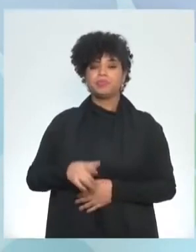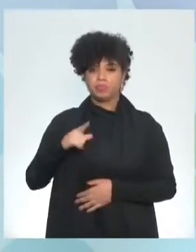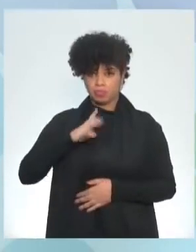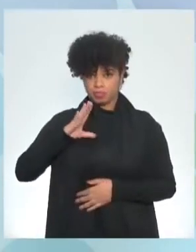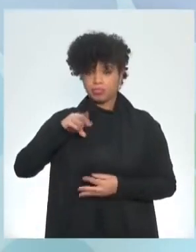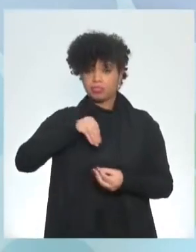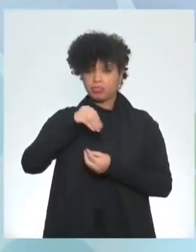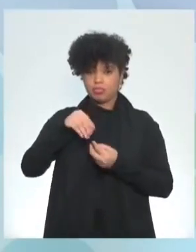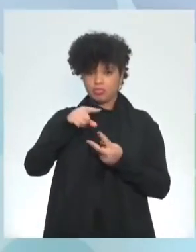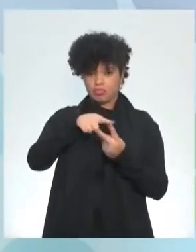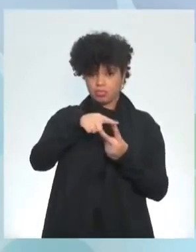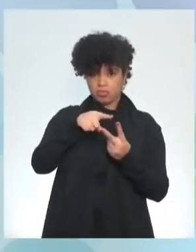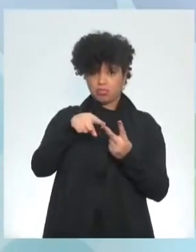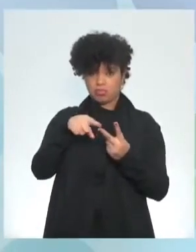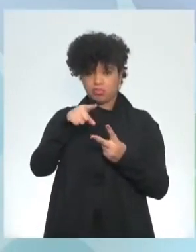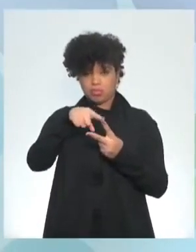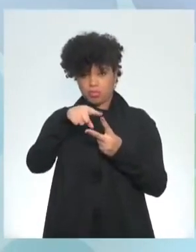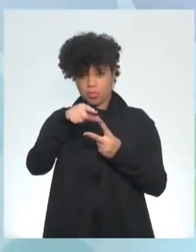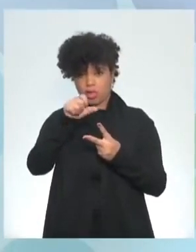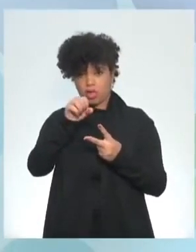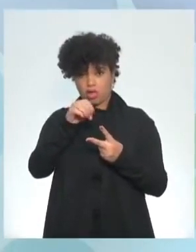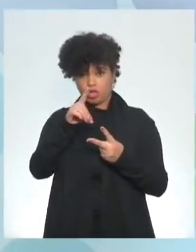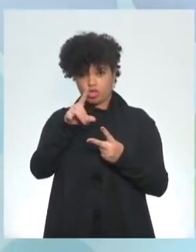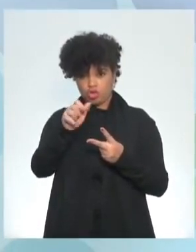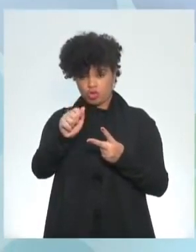misturado a água e a soda cáustica.